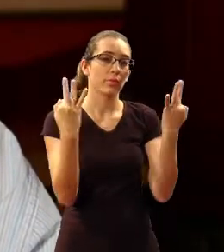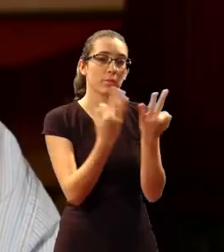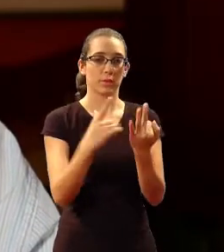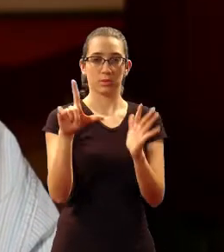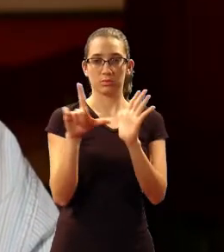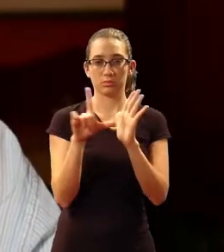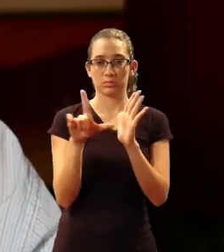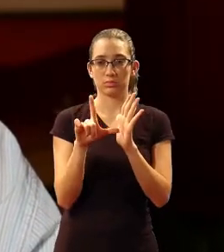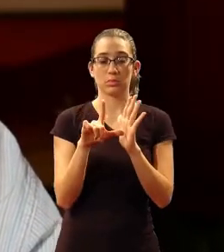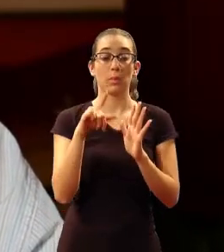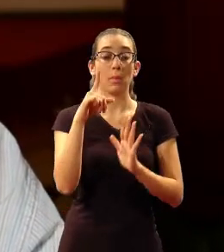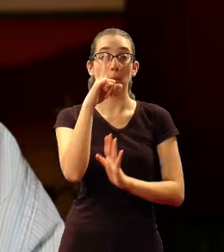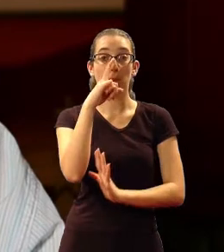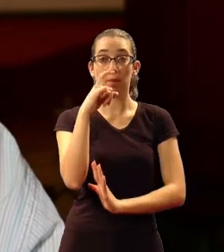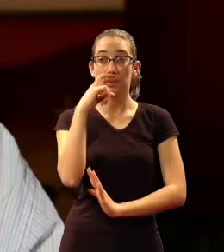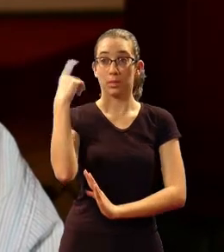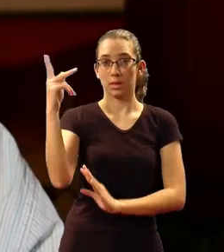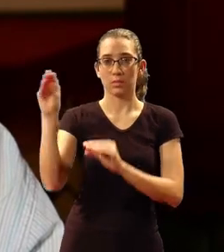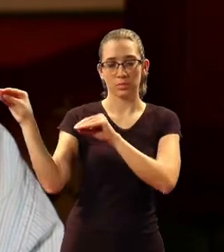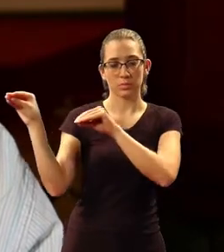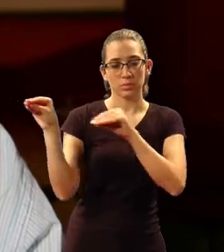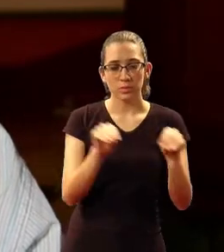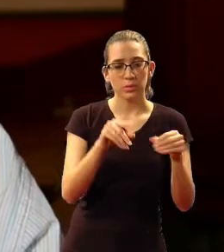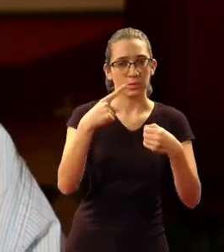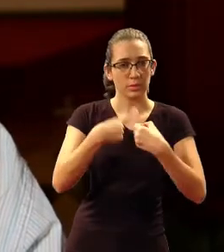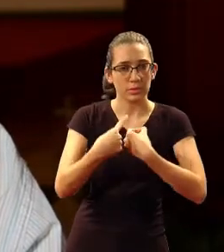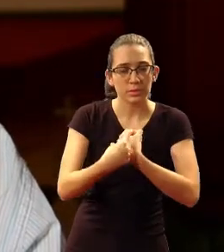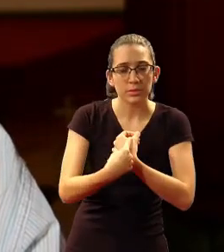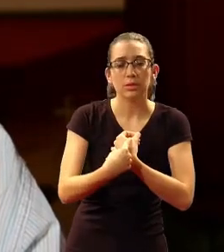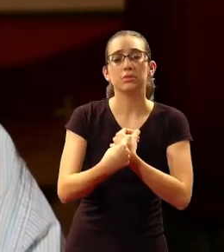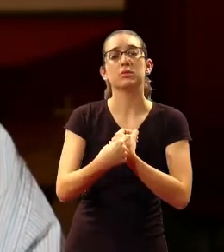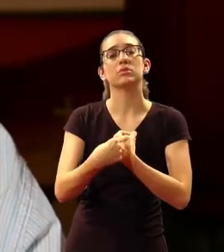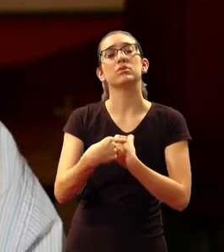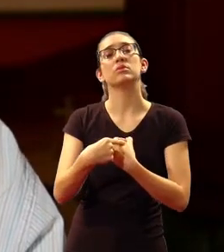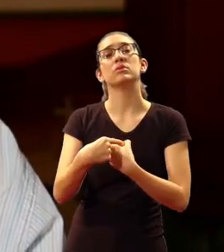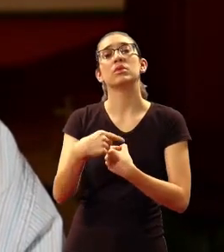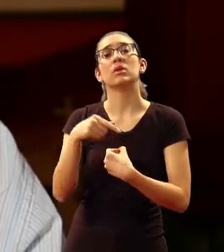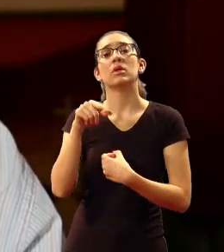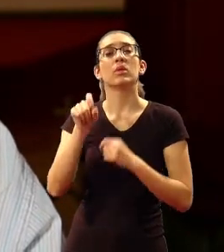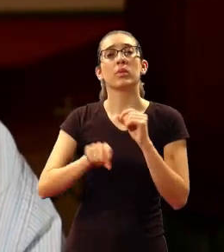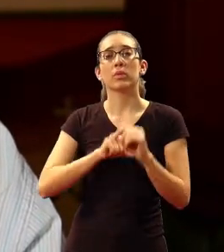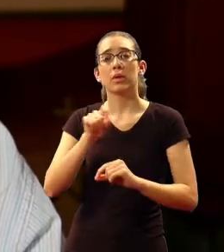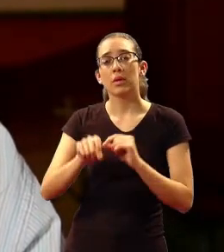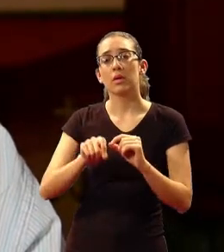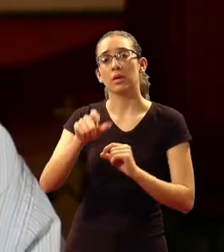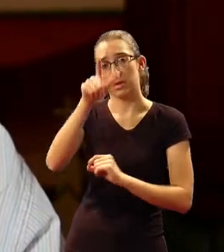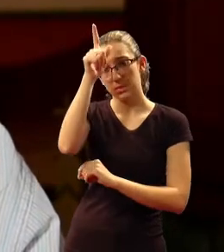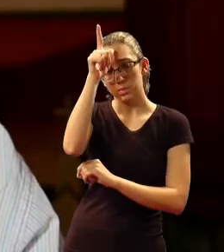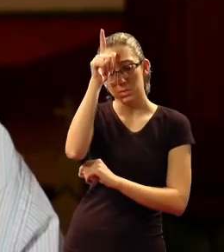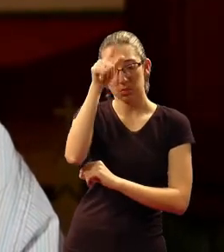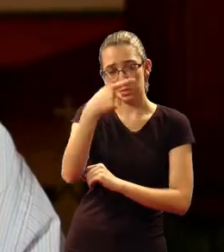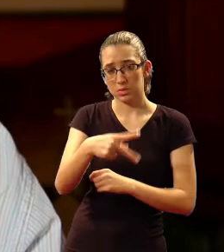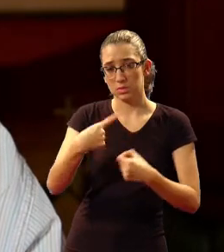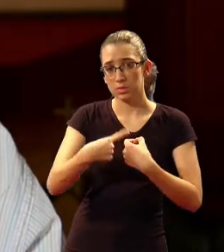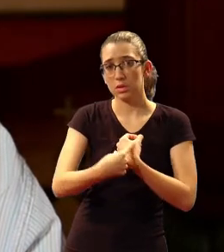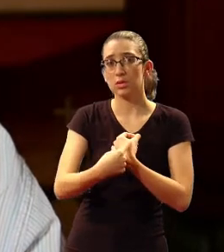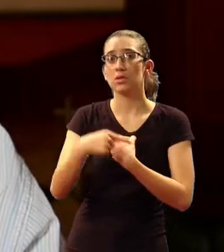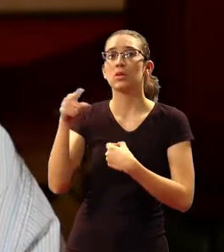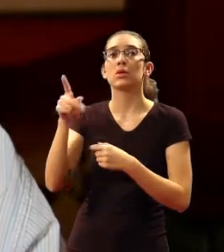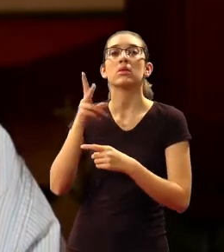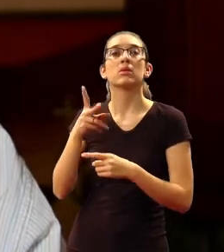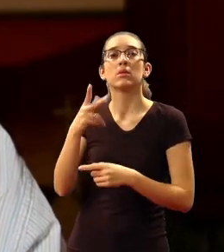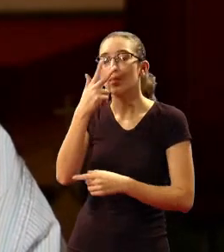os pais deles teriam vindo para a Saxônia, se mudado para lá, e ele, desde muito,